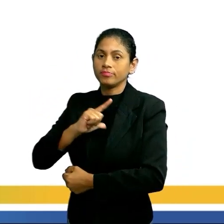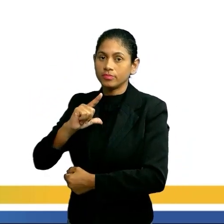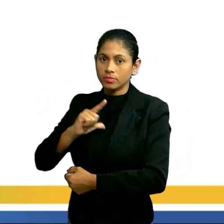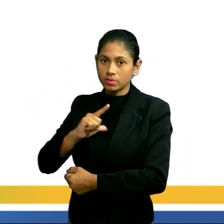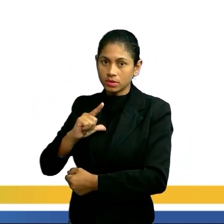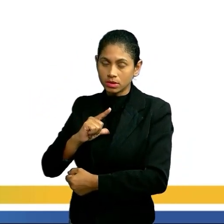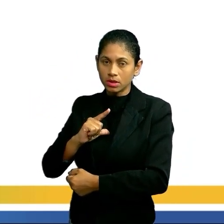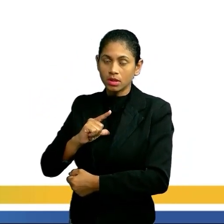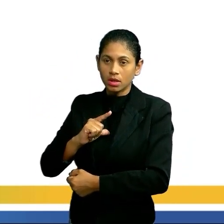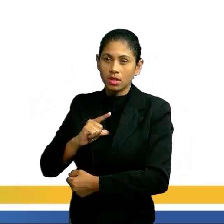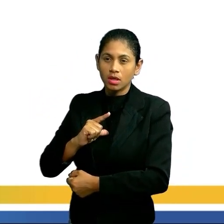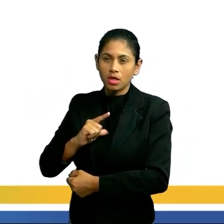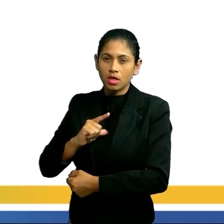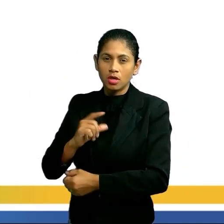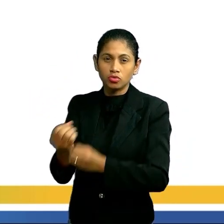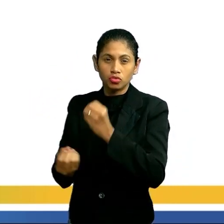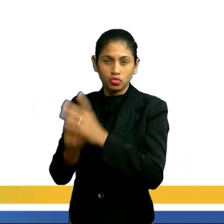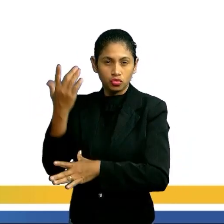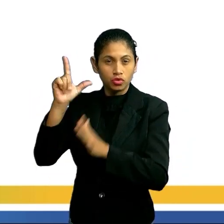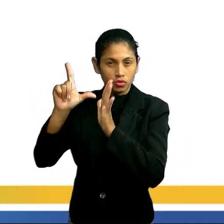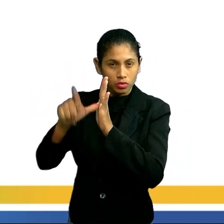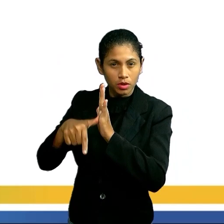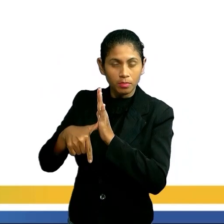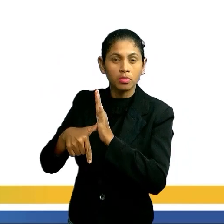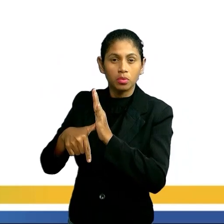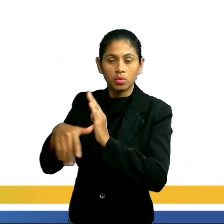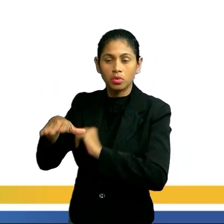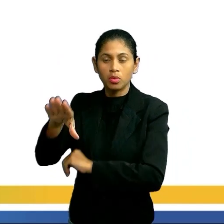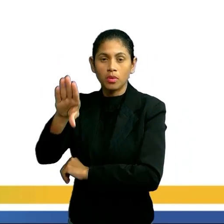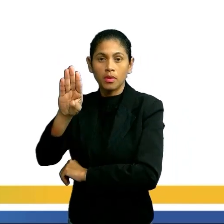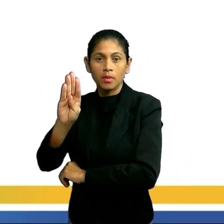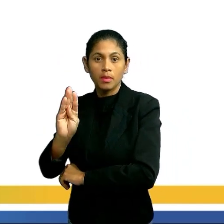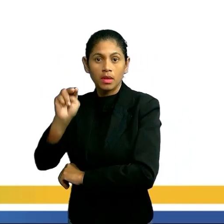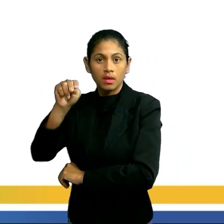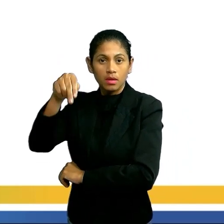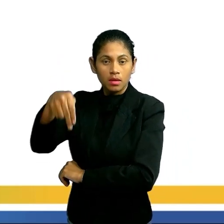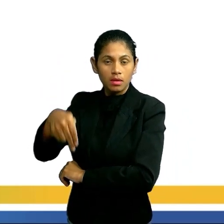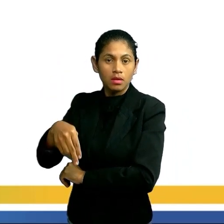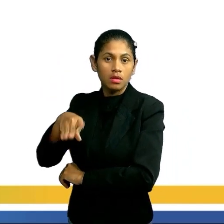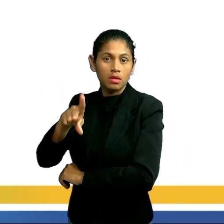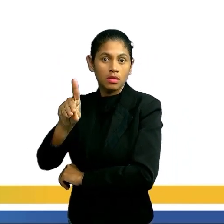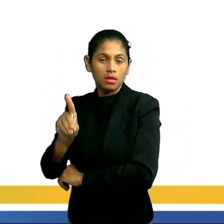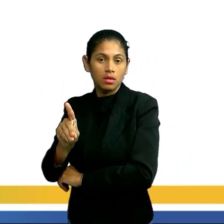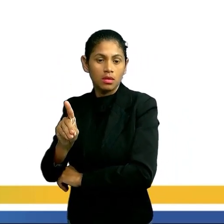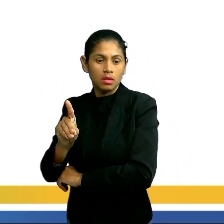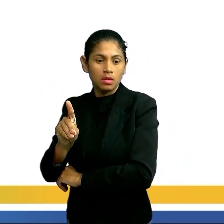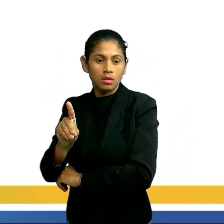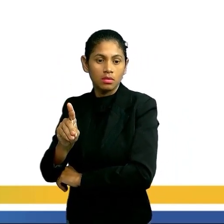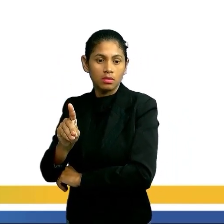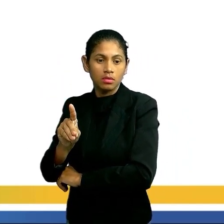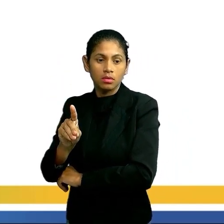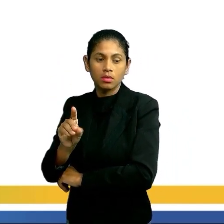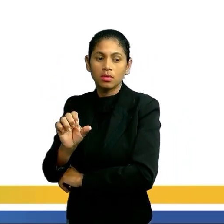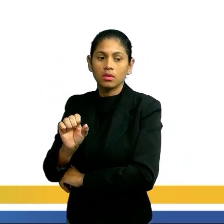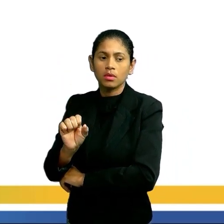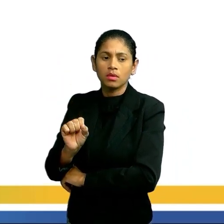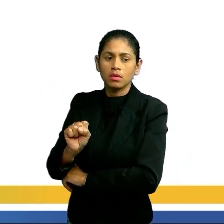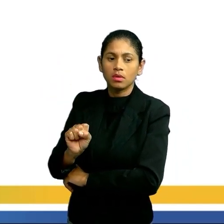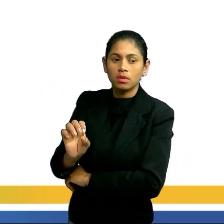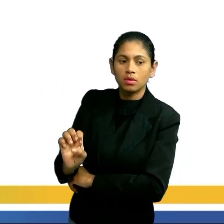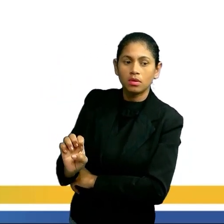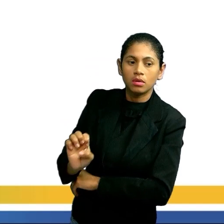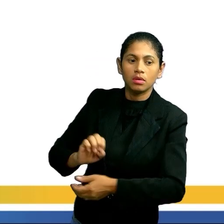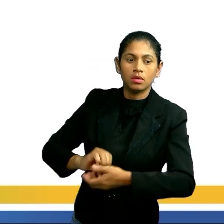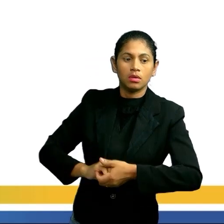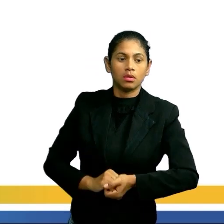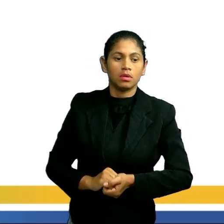é o BNDES, né, que é um banco que continua em funcionamento, que tem essa função de financiamento das